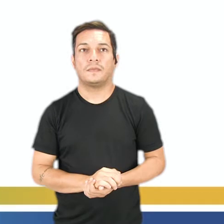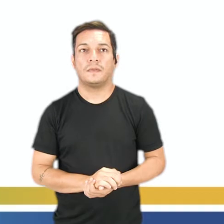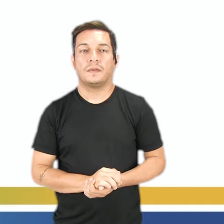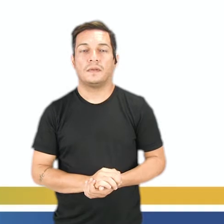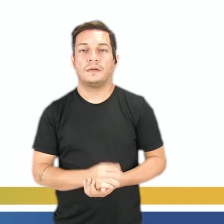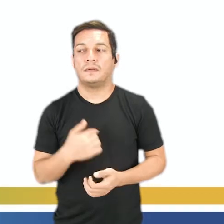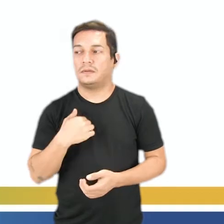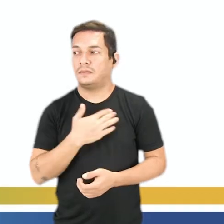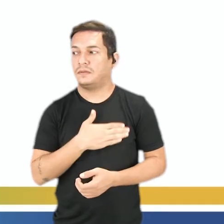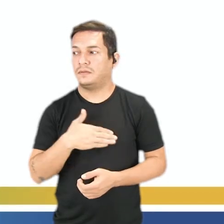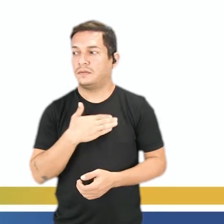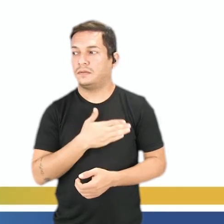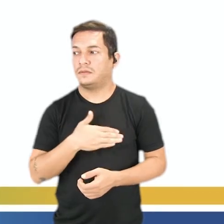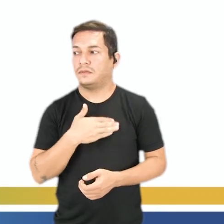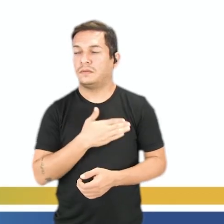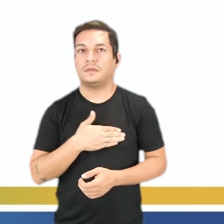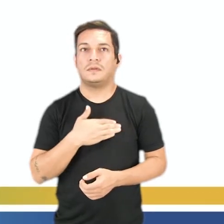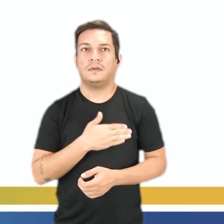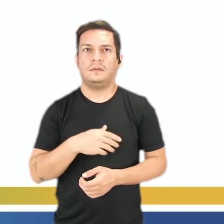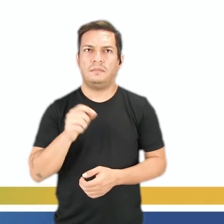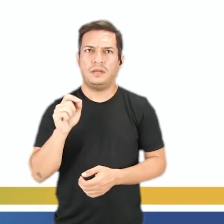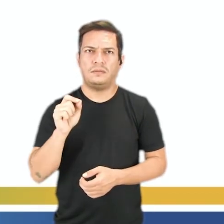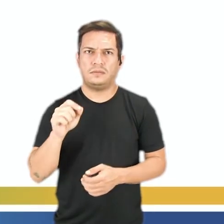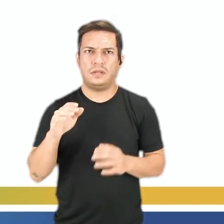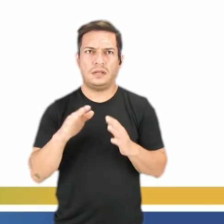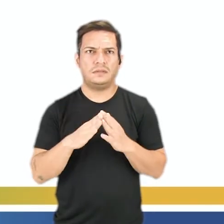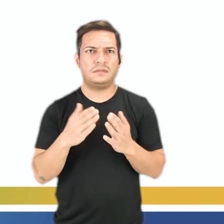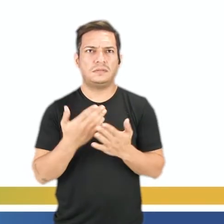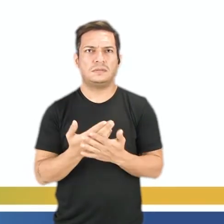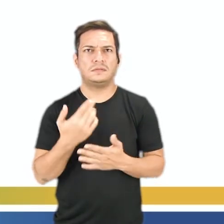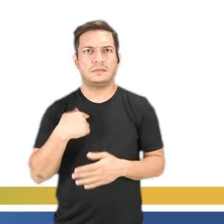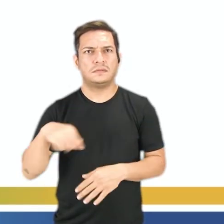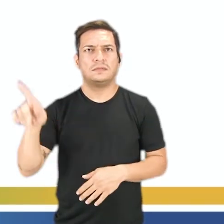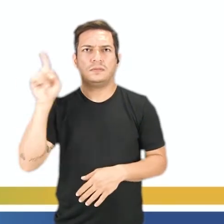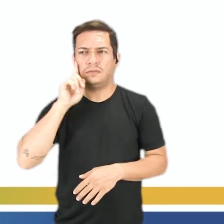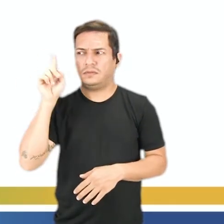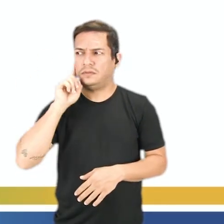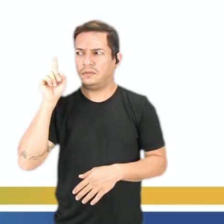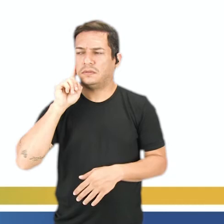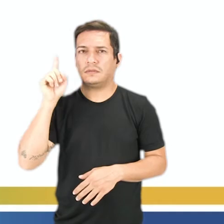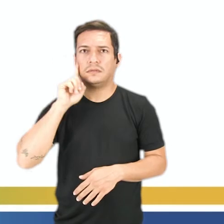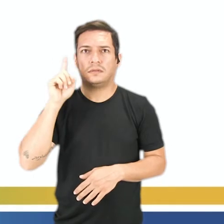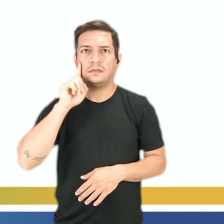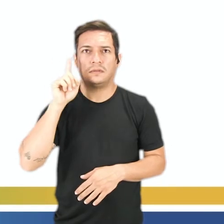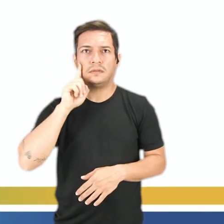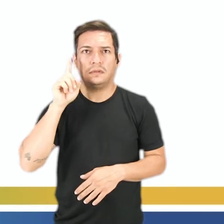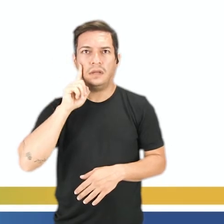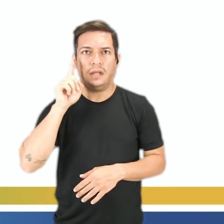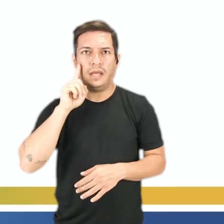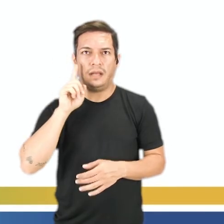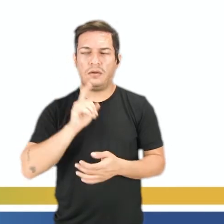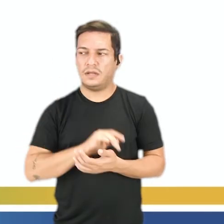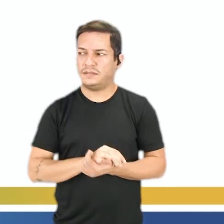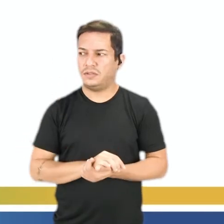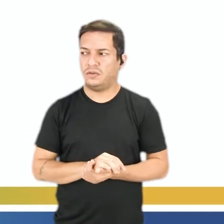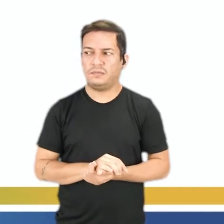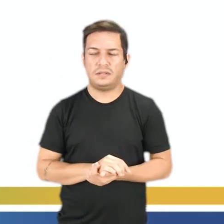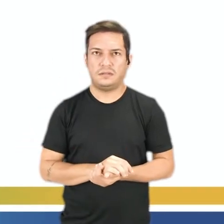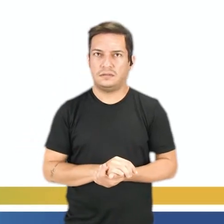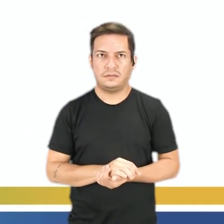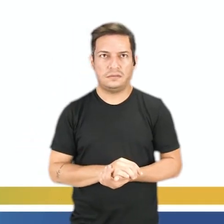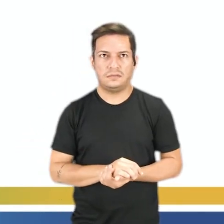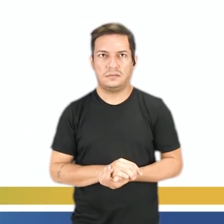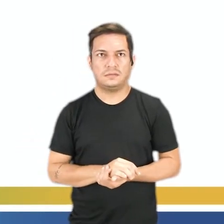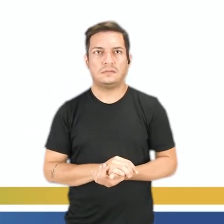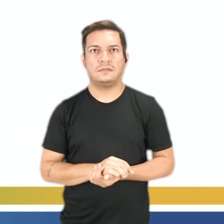single day. Eu gosto de ir para a escola todos os dias. Cadê? Tem a marca de passado aí? Olha para o verbo like, que é o